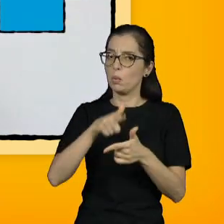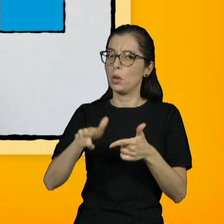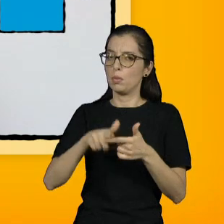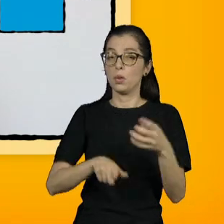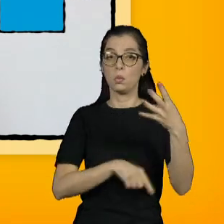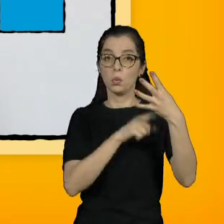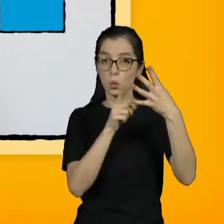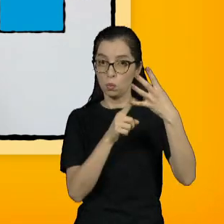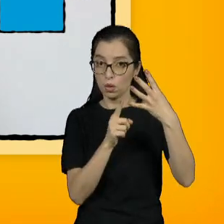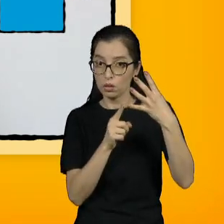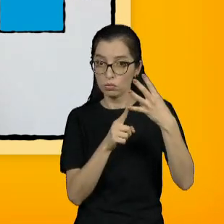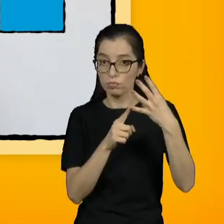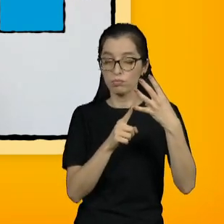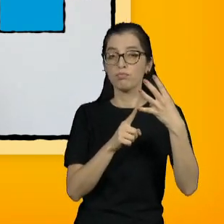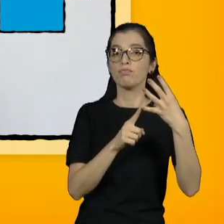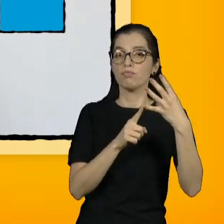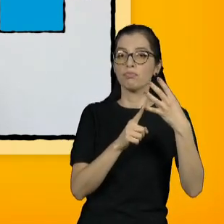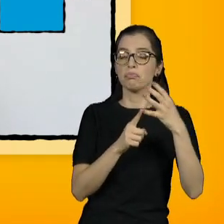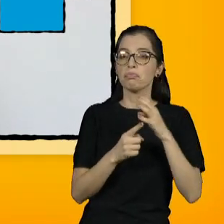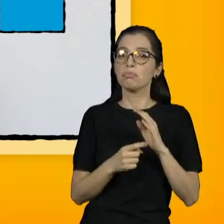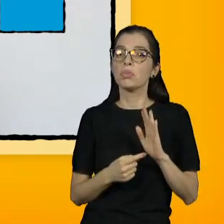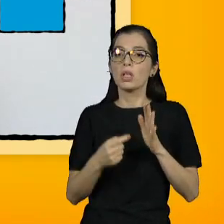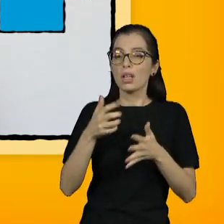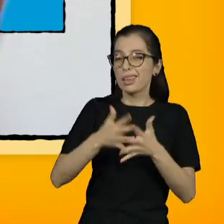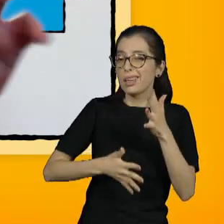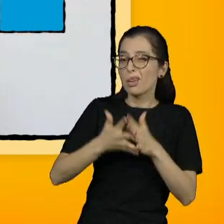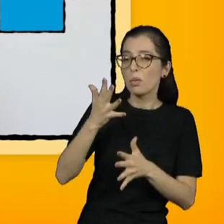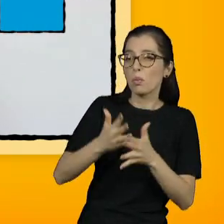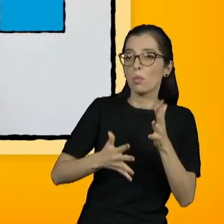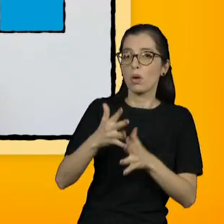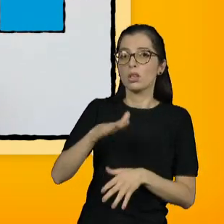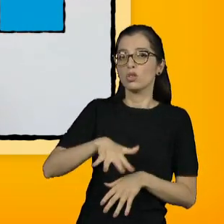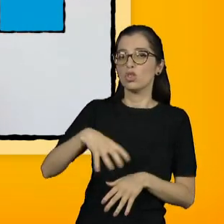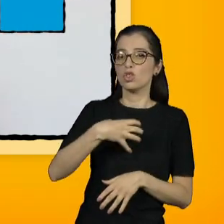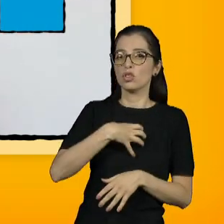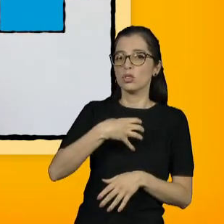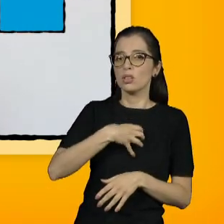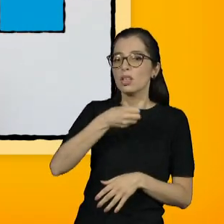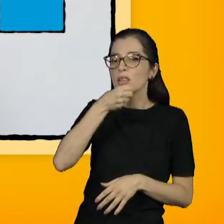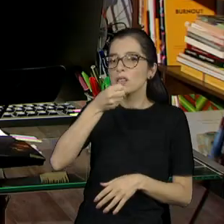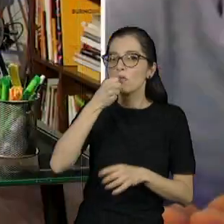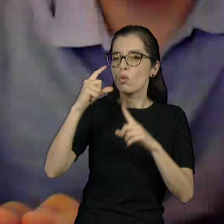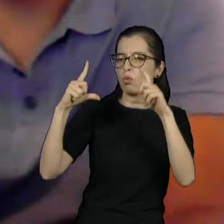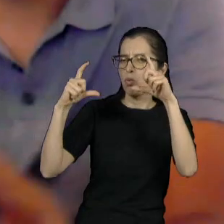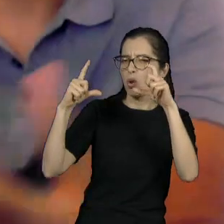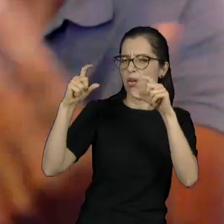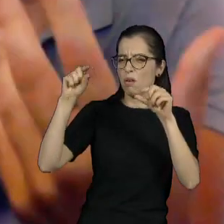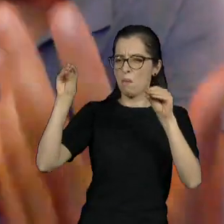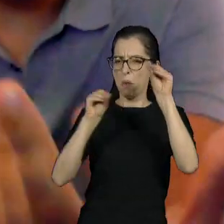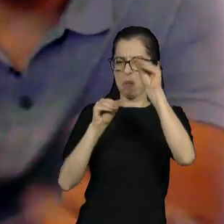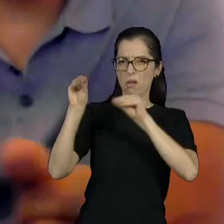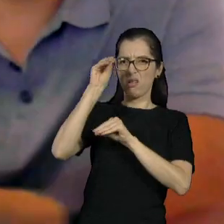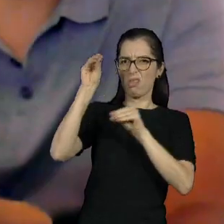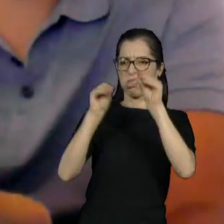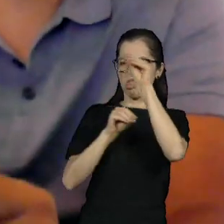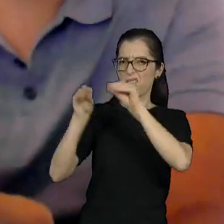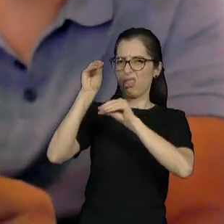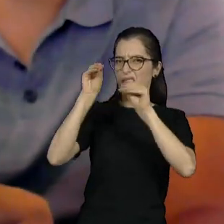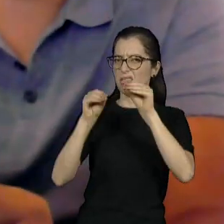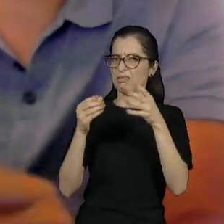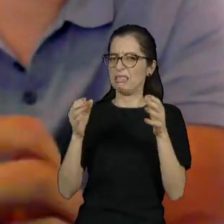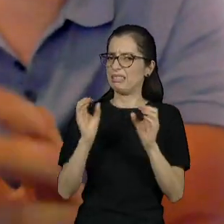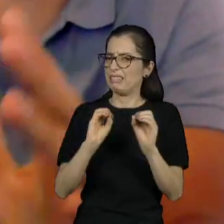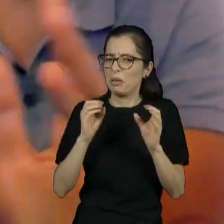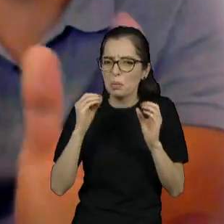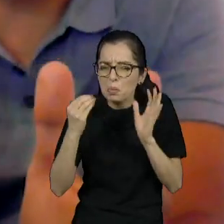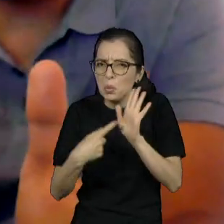4, são conteúdos que imitam o formato jornalístico, com título, com foto, com legenda e assim por diante. As fake news, a gente costuma